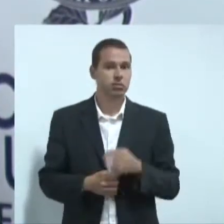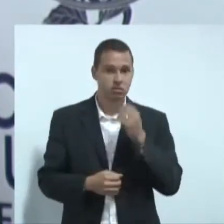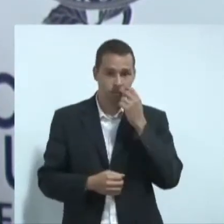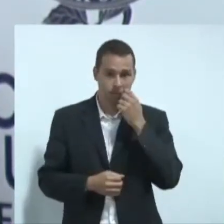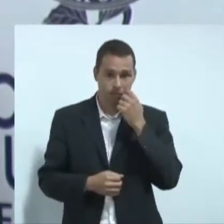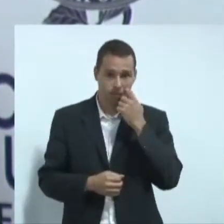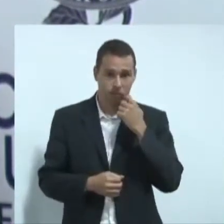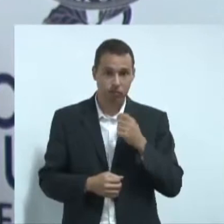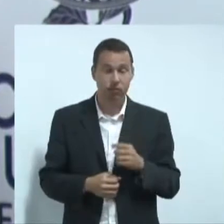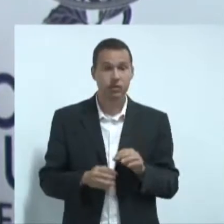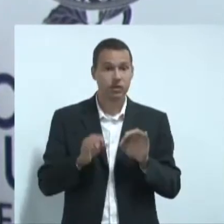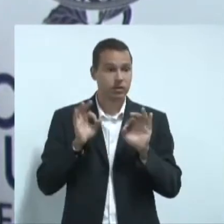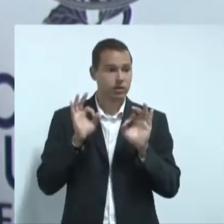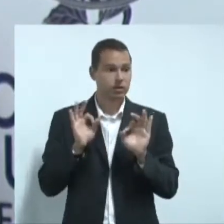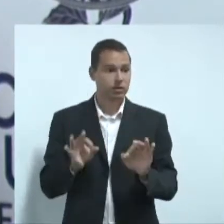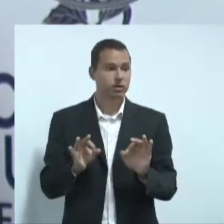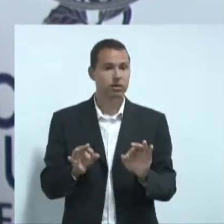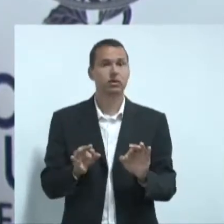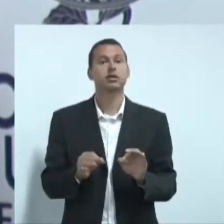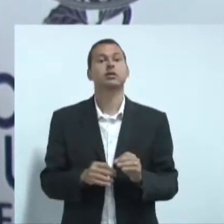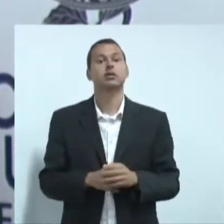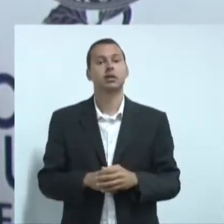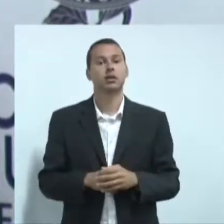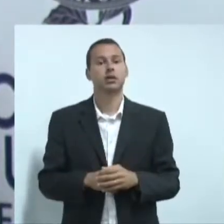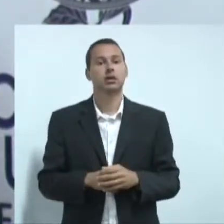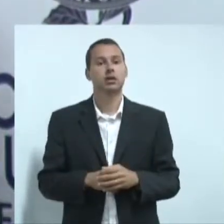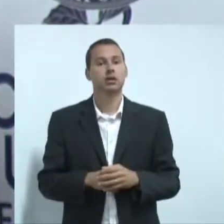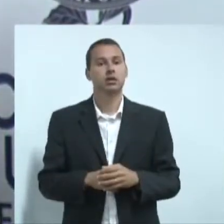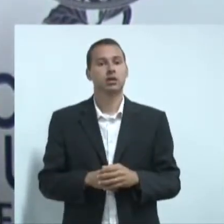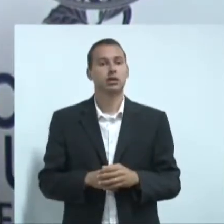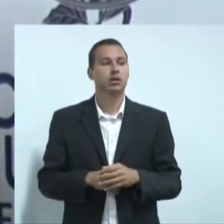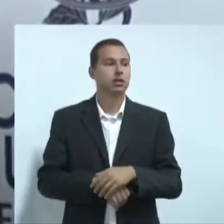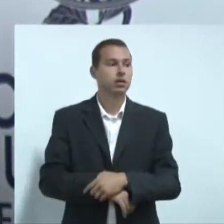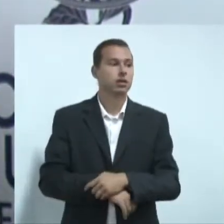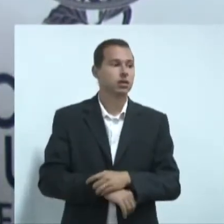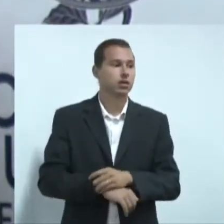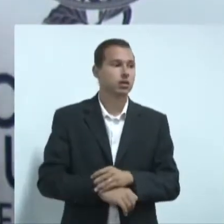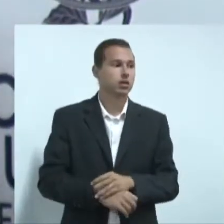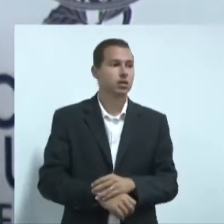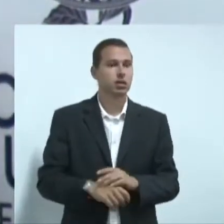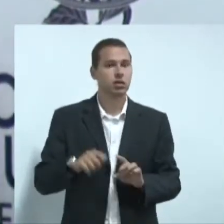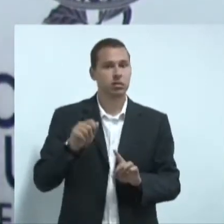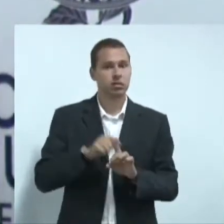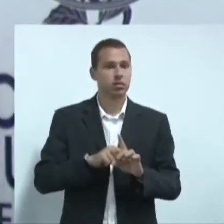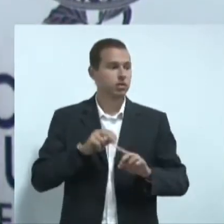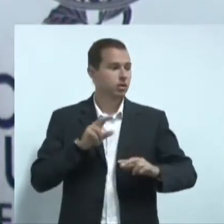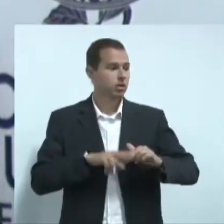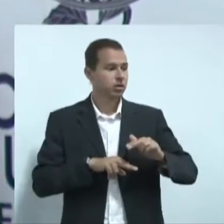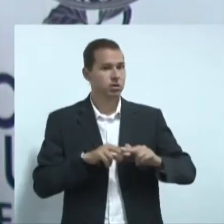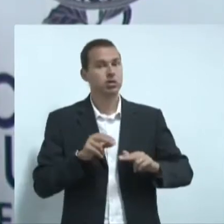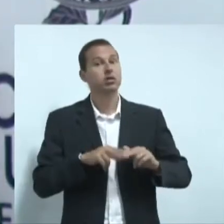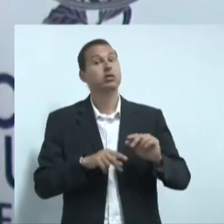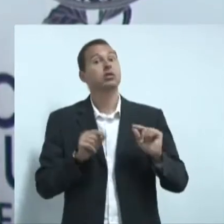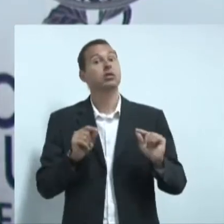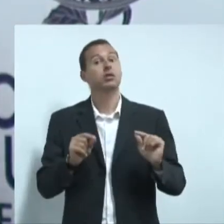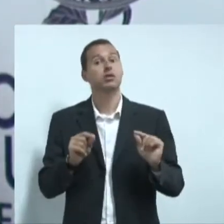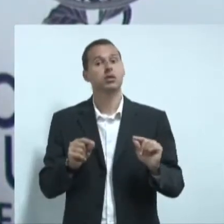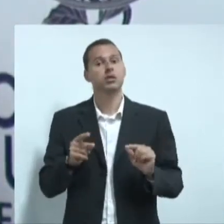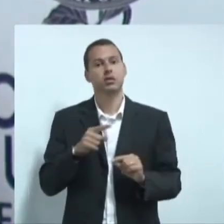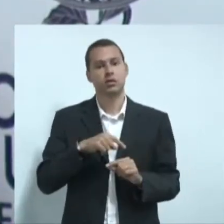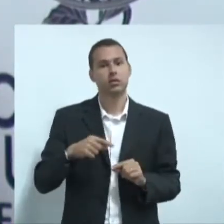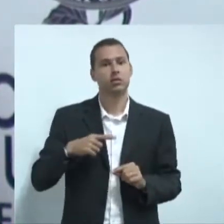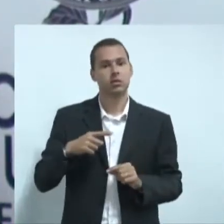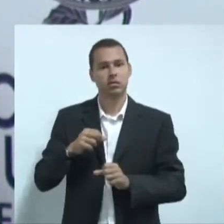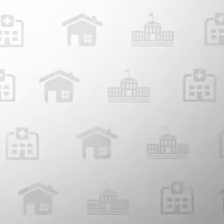e vai ser entregue neste mandato esse meio de de julho praticamente todo dia nós vamos ter uma